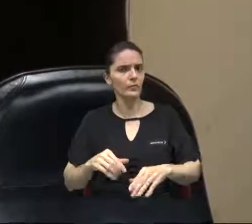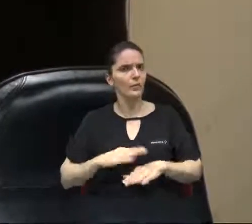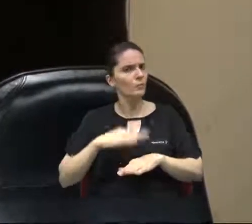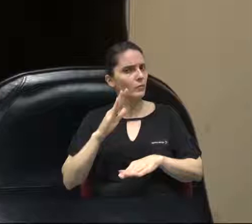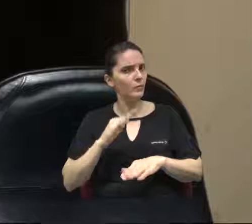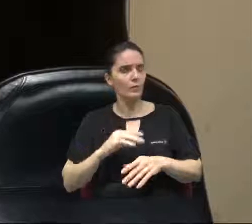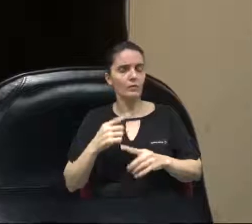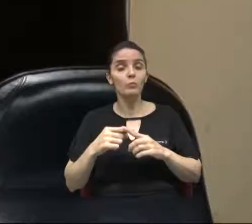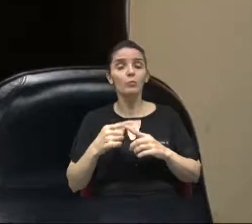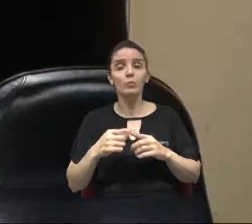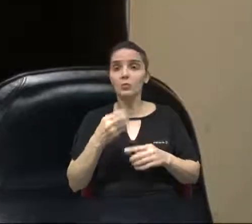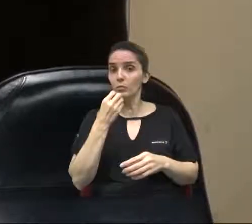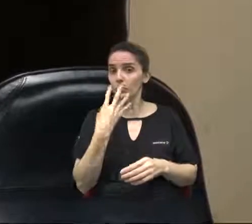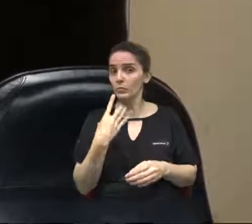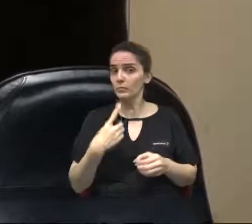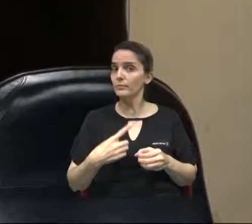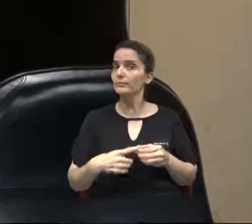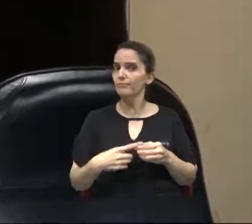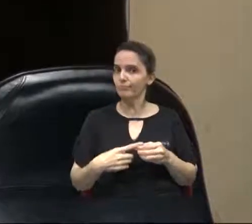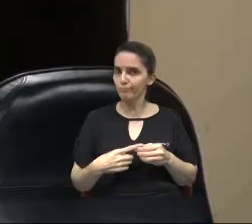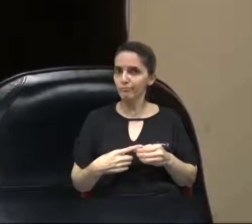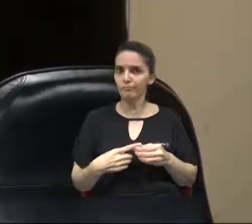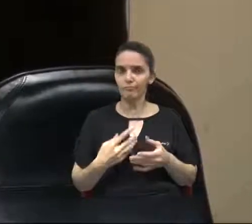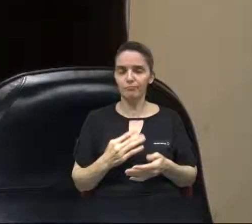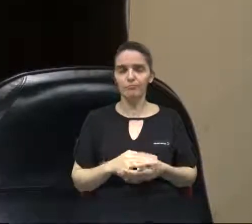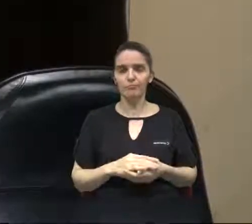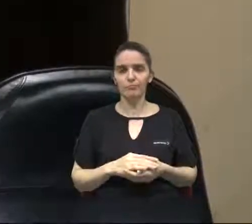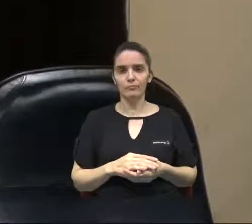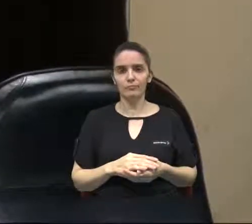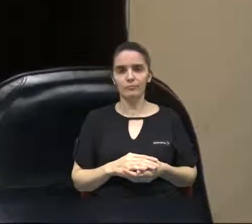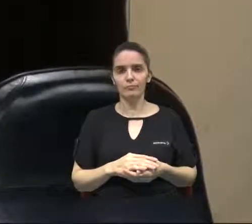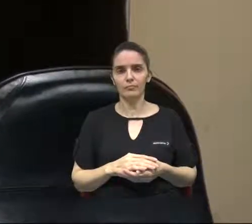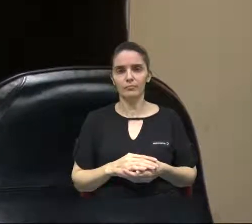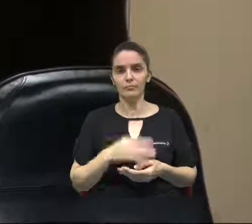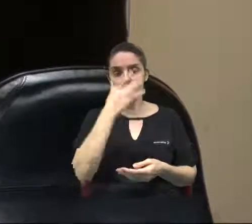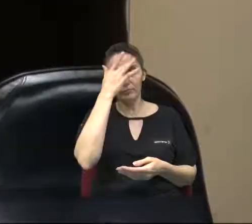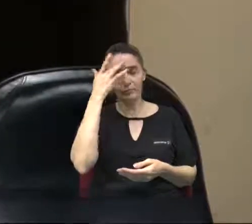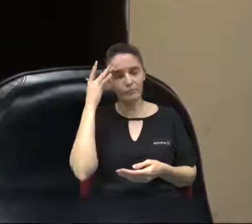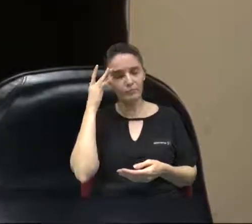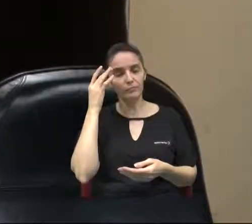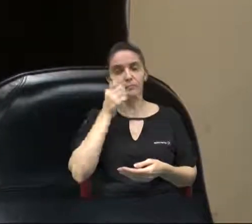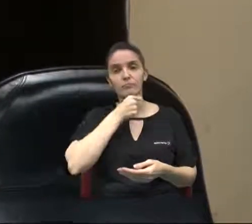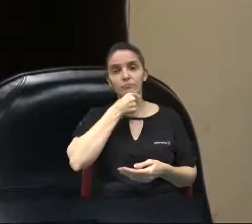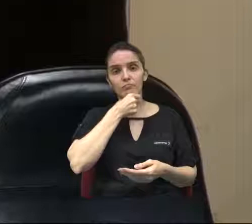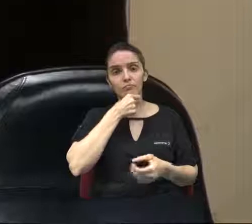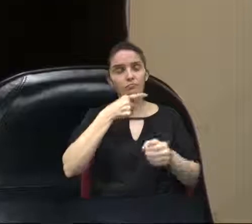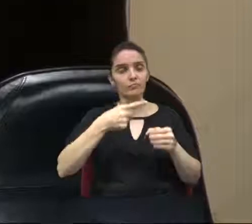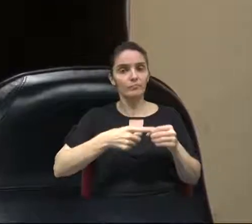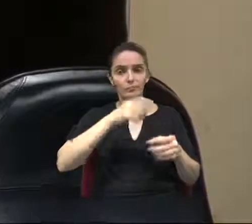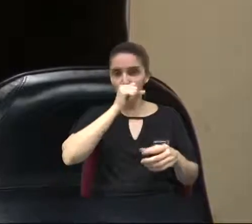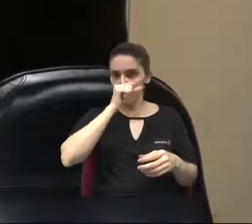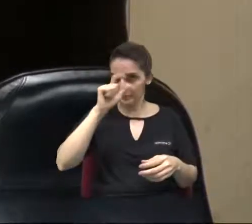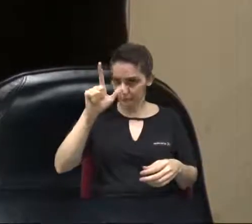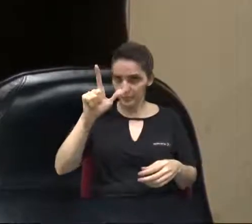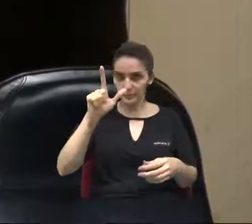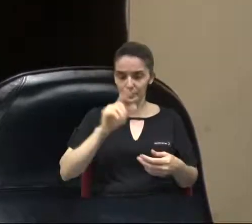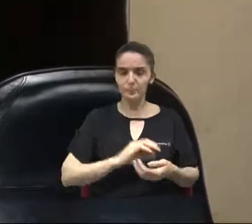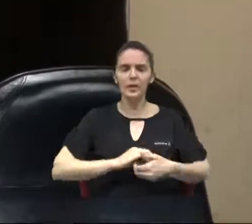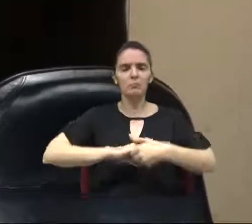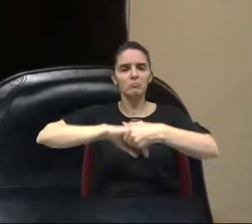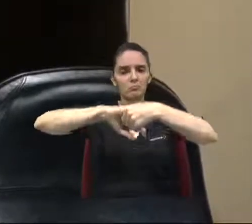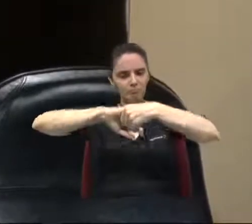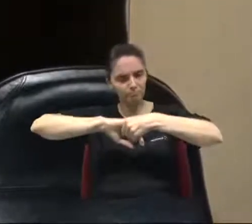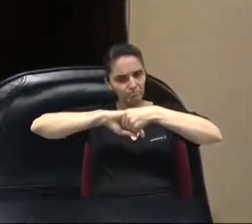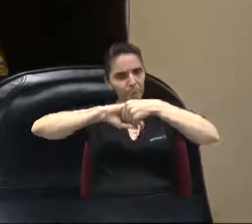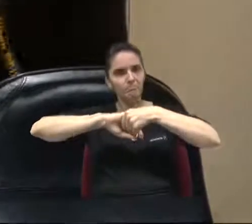para a nossa cidade, conforme foi dito, é para os nossos idosos da cidade de Limeira. Então, parabéns